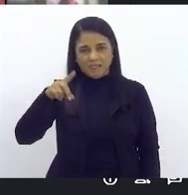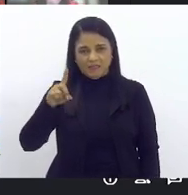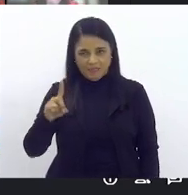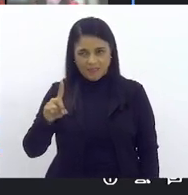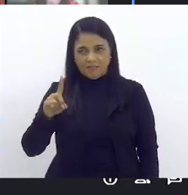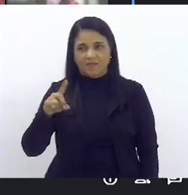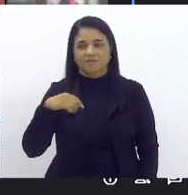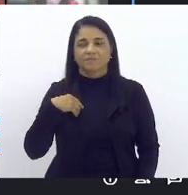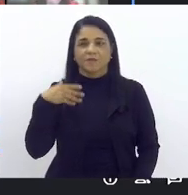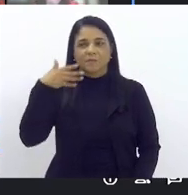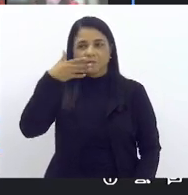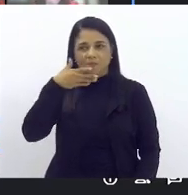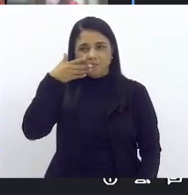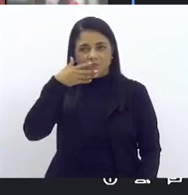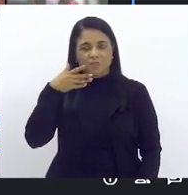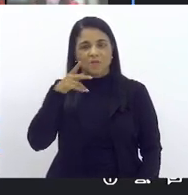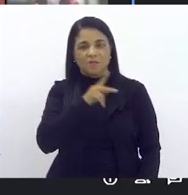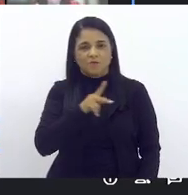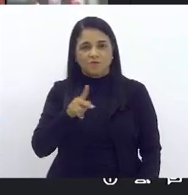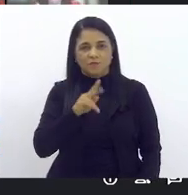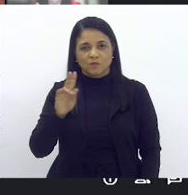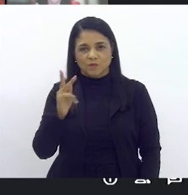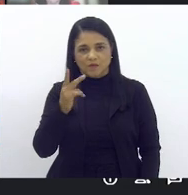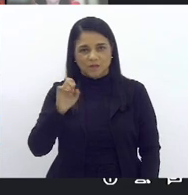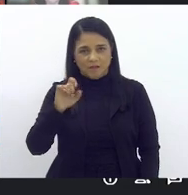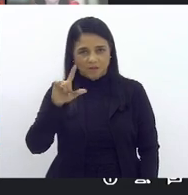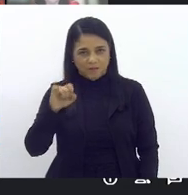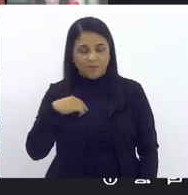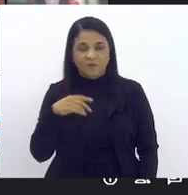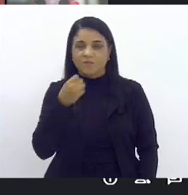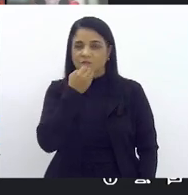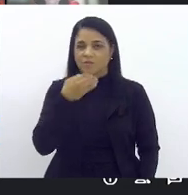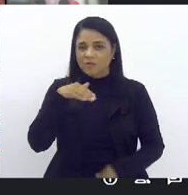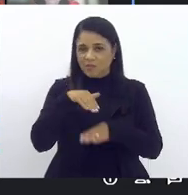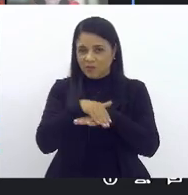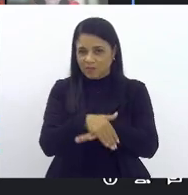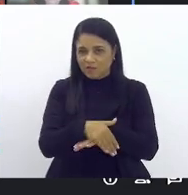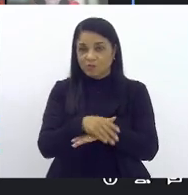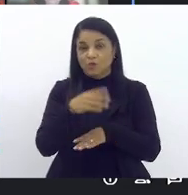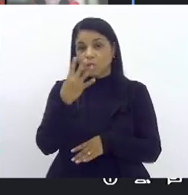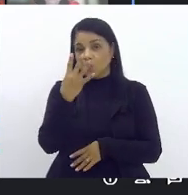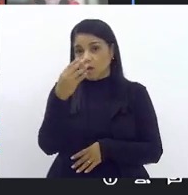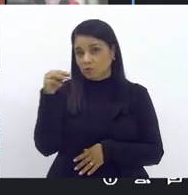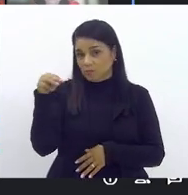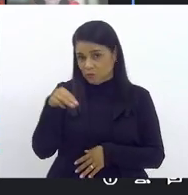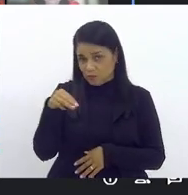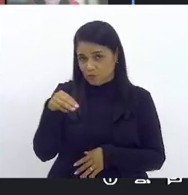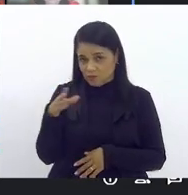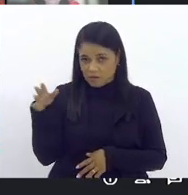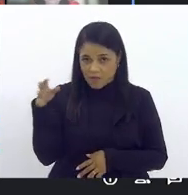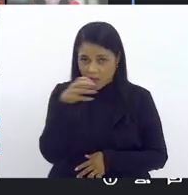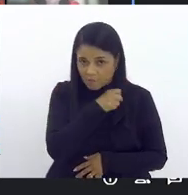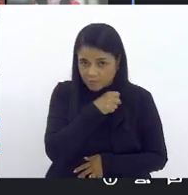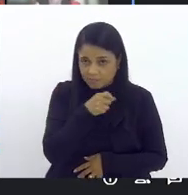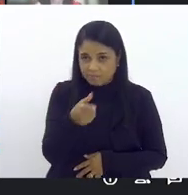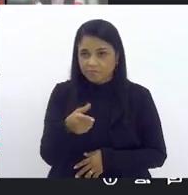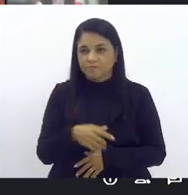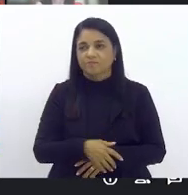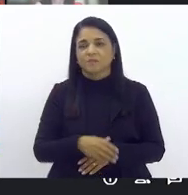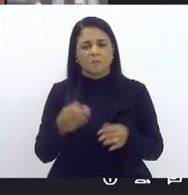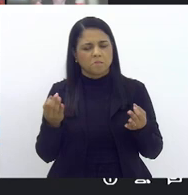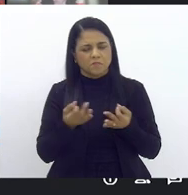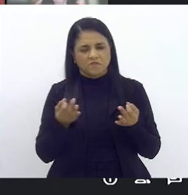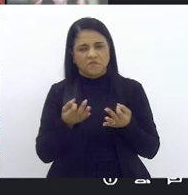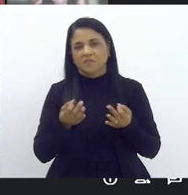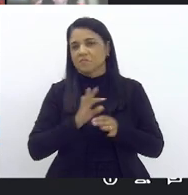Com a palavra, professor Heleno. Prazer, boa noite. Nós reduzimos para 4 minutos agora, tá, gente? 4 minutos.